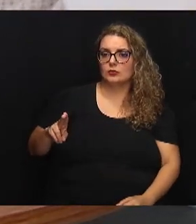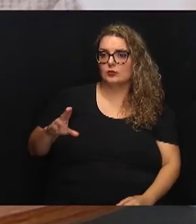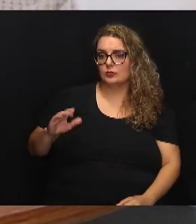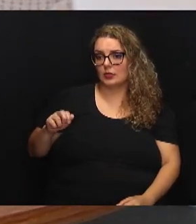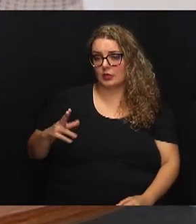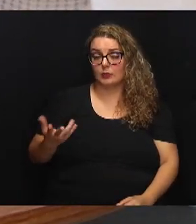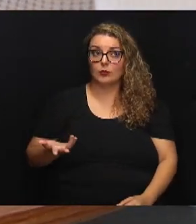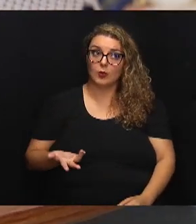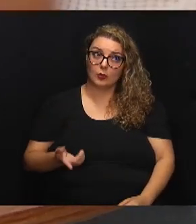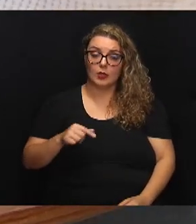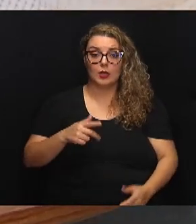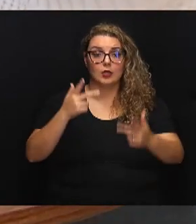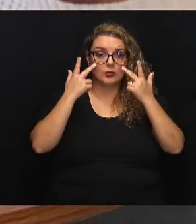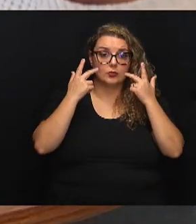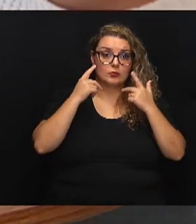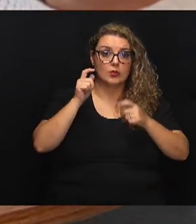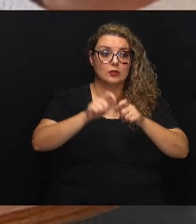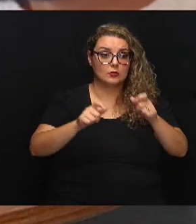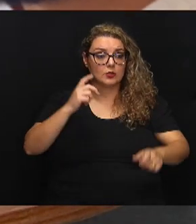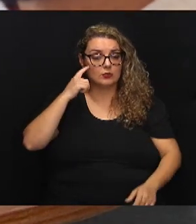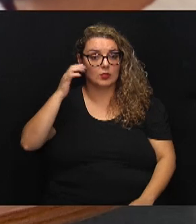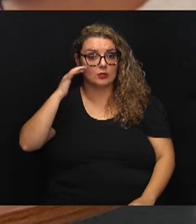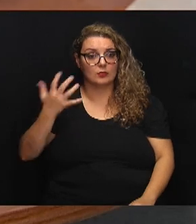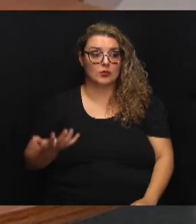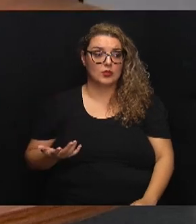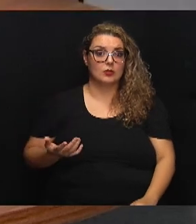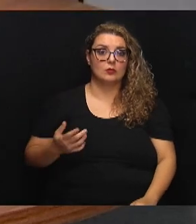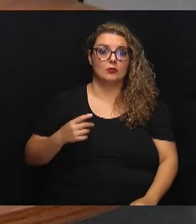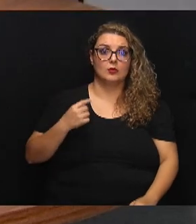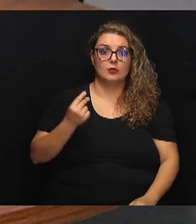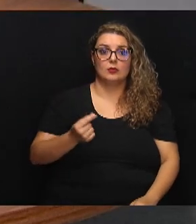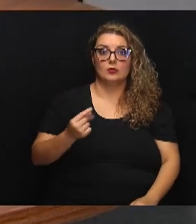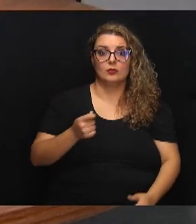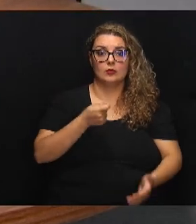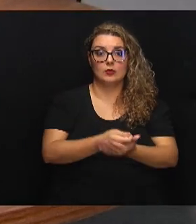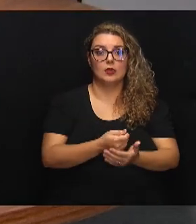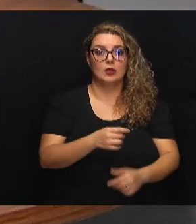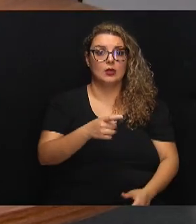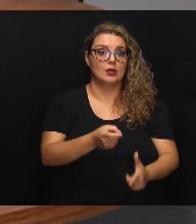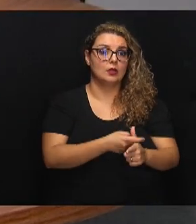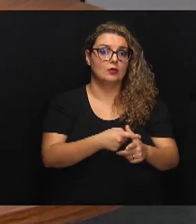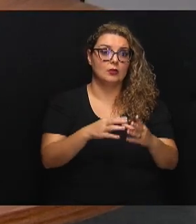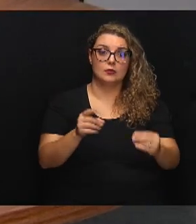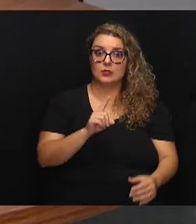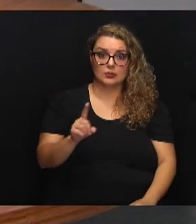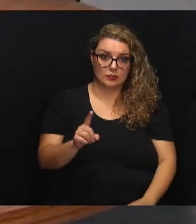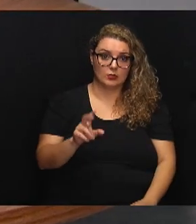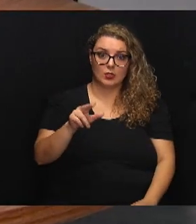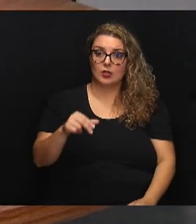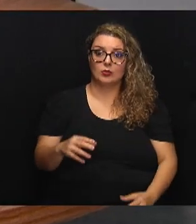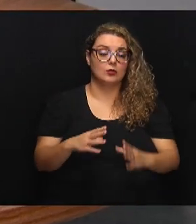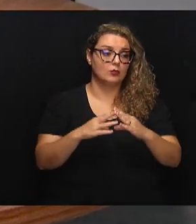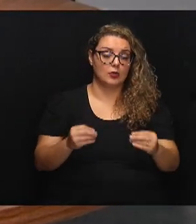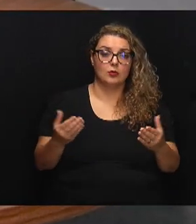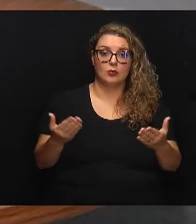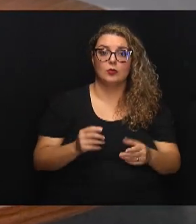é muito comum as pessoas pensarem que se ficar um tempo sem pagar, essa dívida some. Não, na verdade a dívida ela nunca vai sumir. Hoje, que